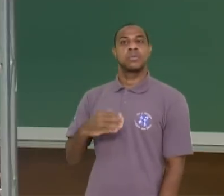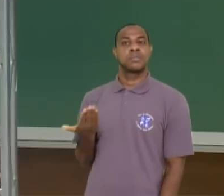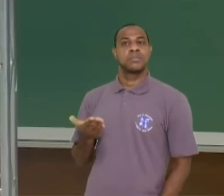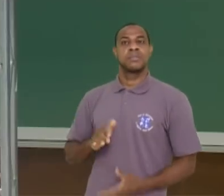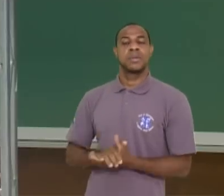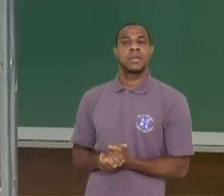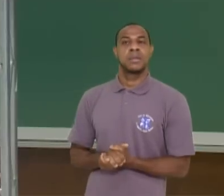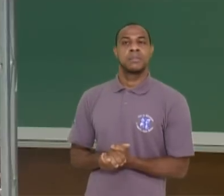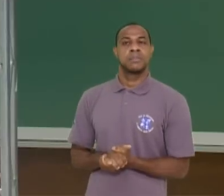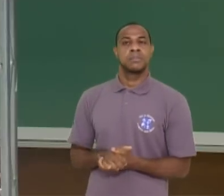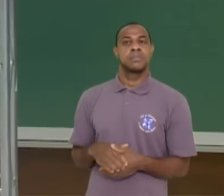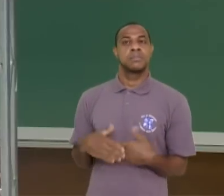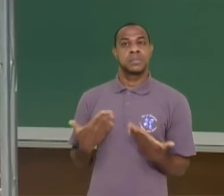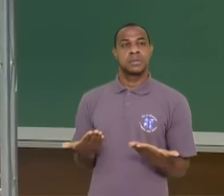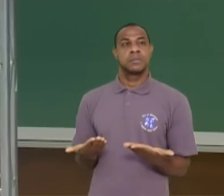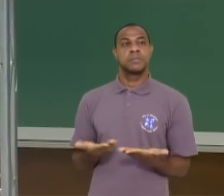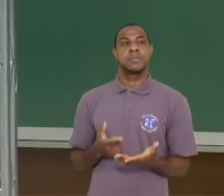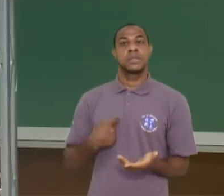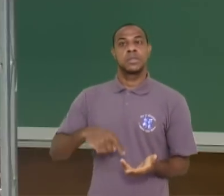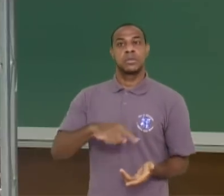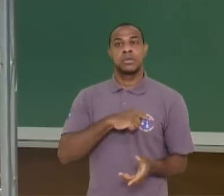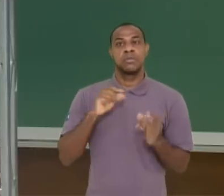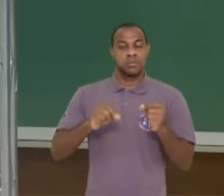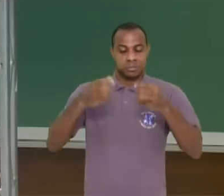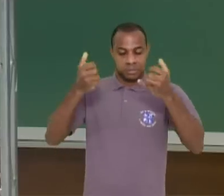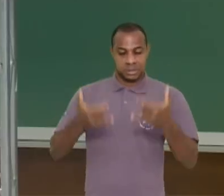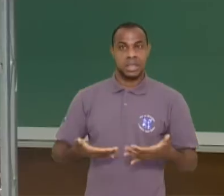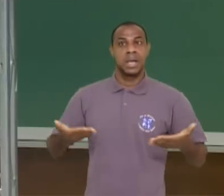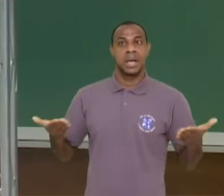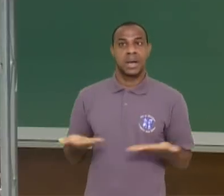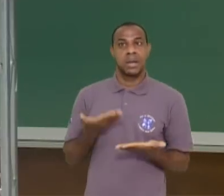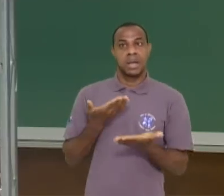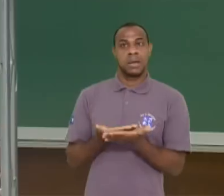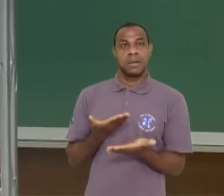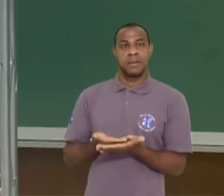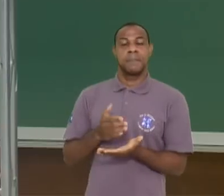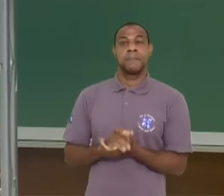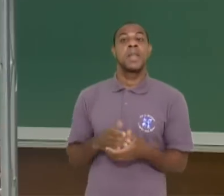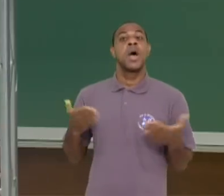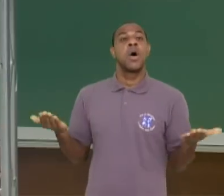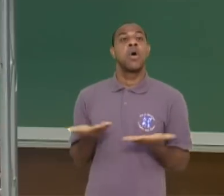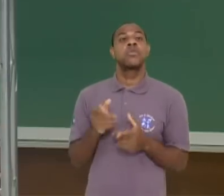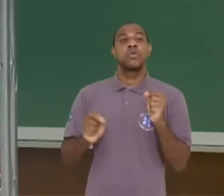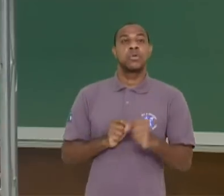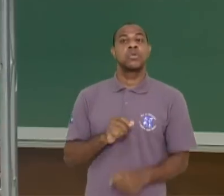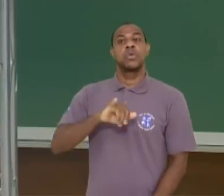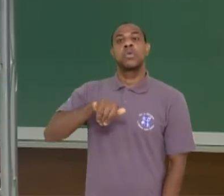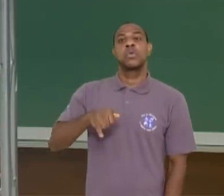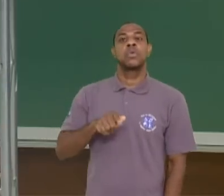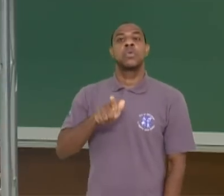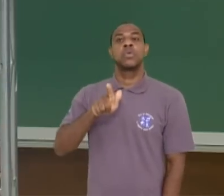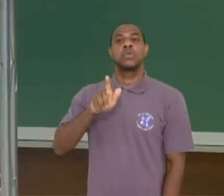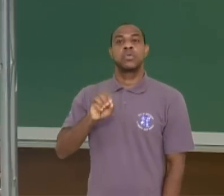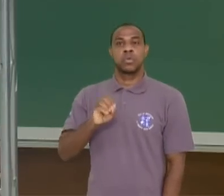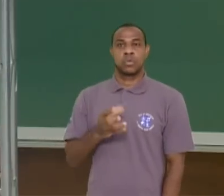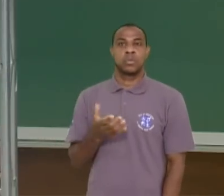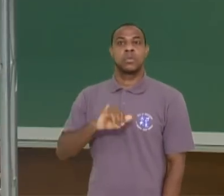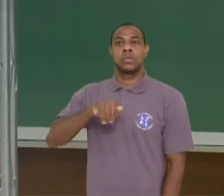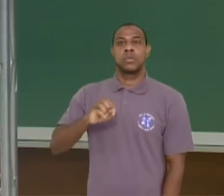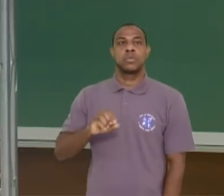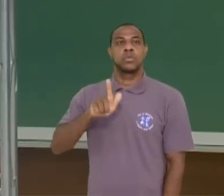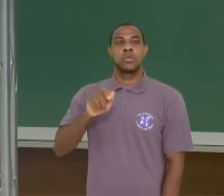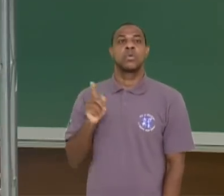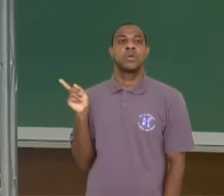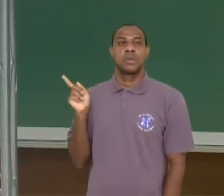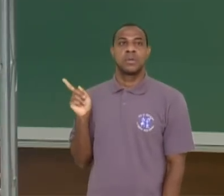a questão do jogo é o que nós vamos retratar nas nossas aulas, né? Então hoje é o jogo e, no seu contexto, o